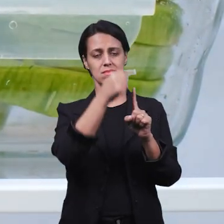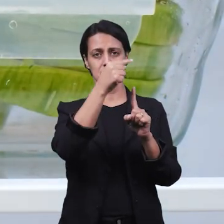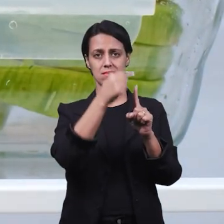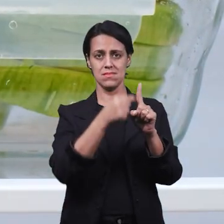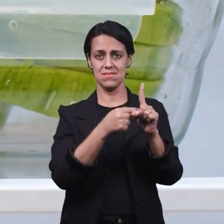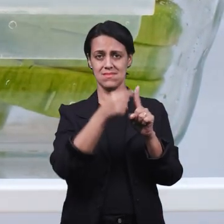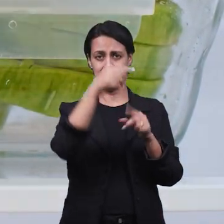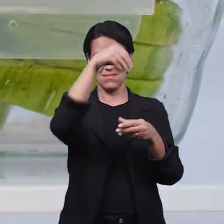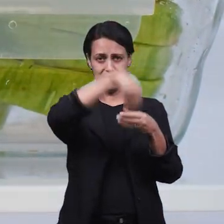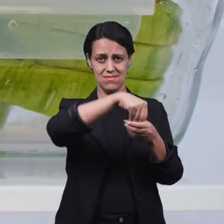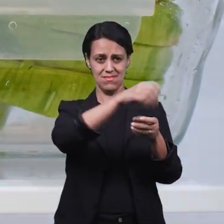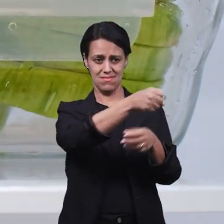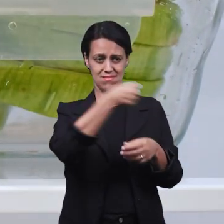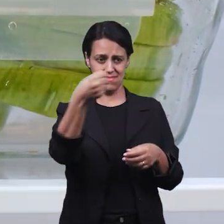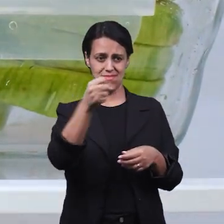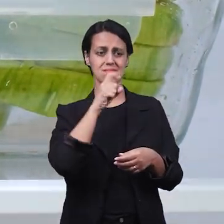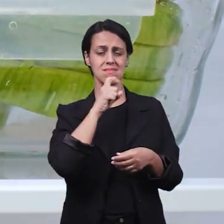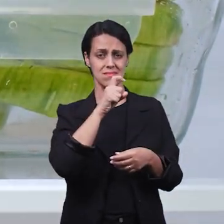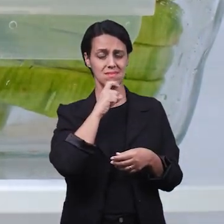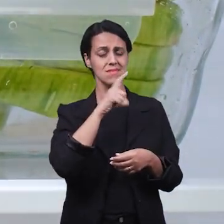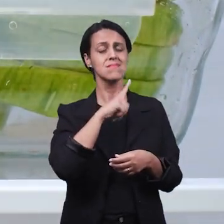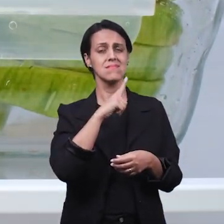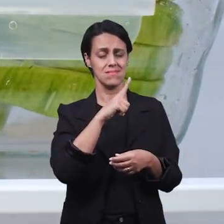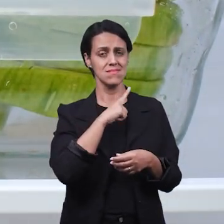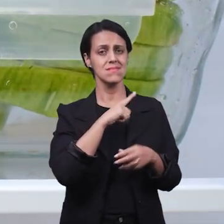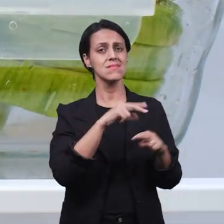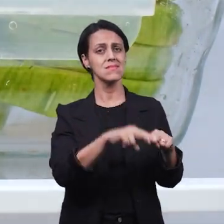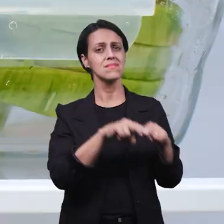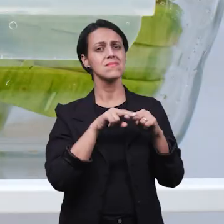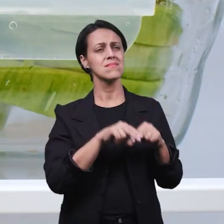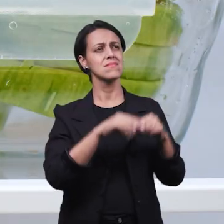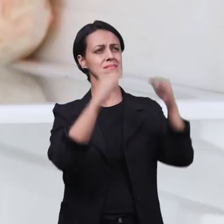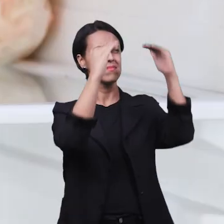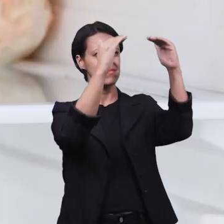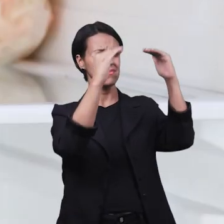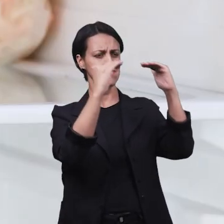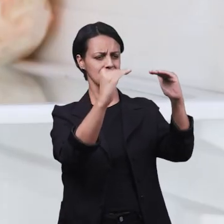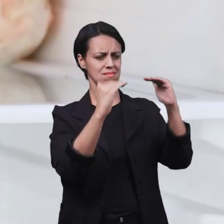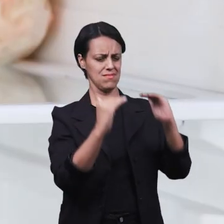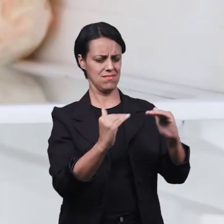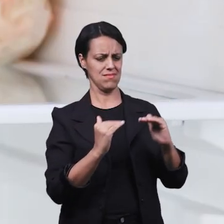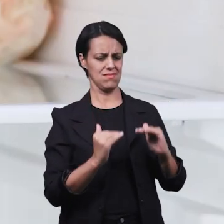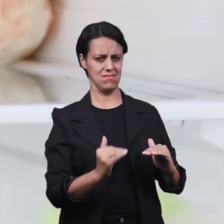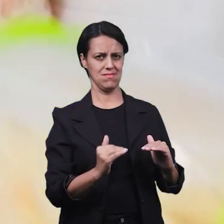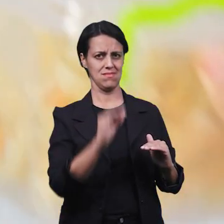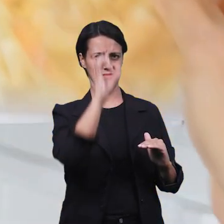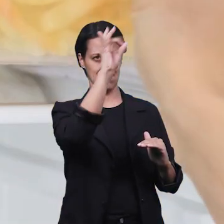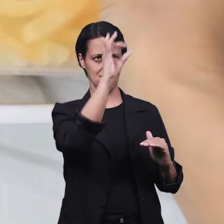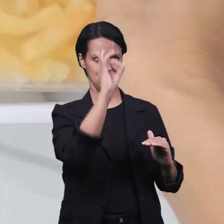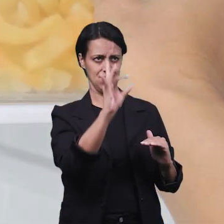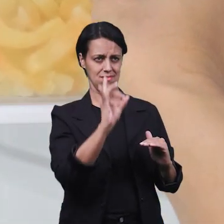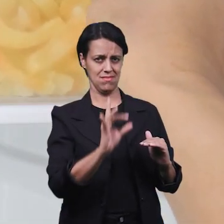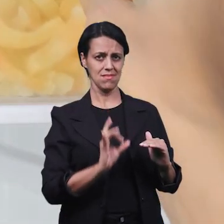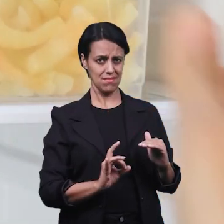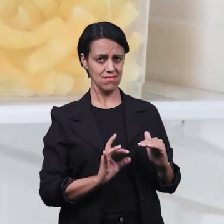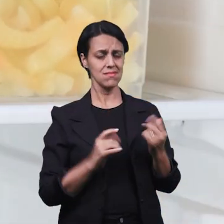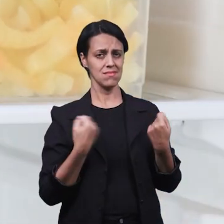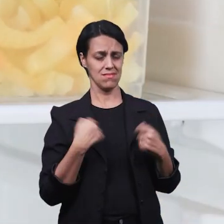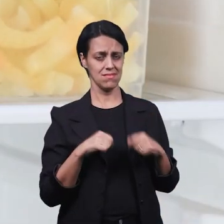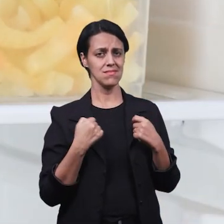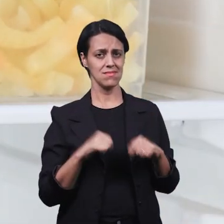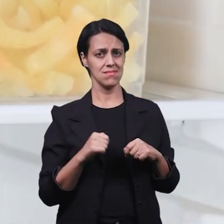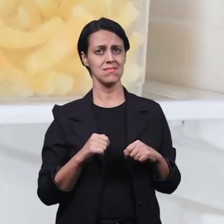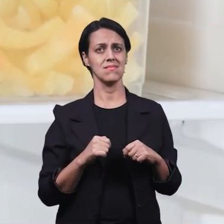na geladeira ela é muito grande, por isso cada espaço é ideal para guardar itens específicos. Faça